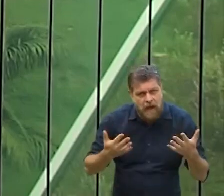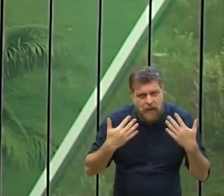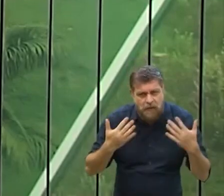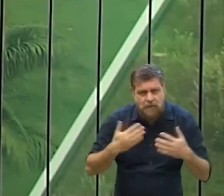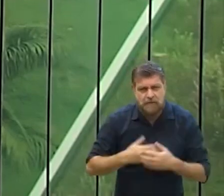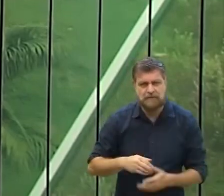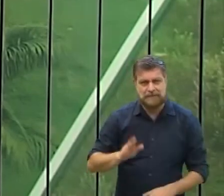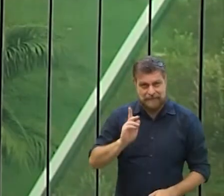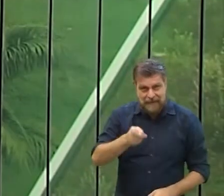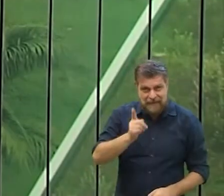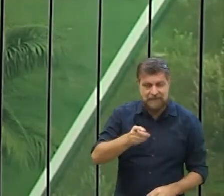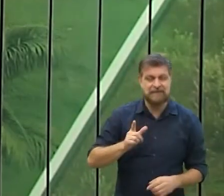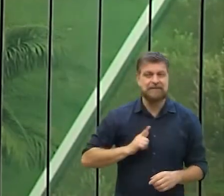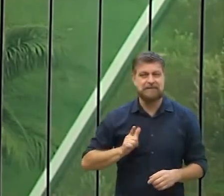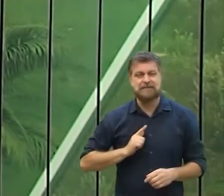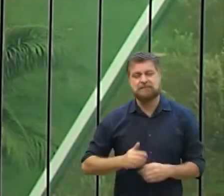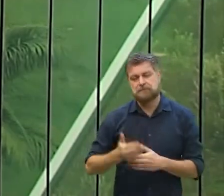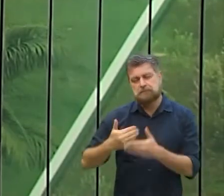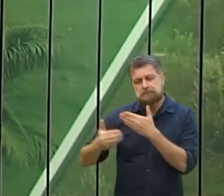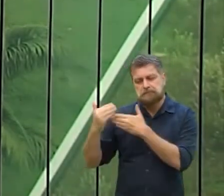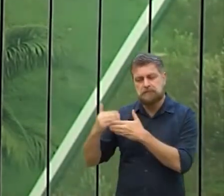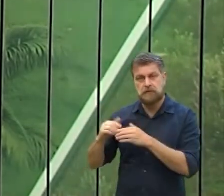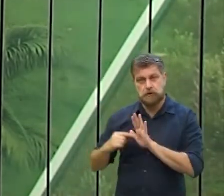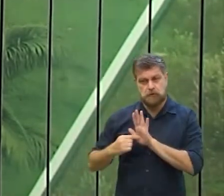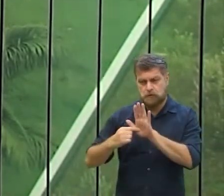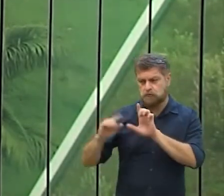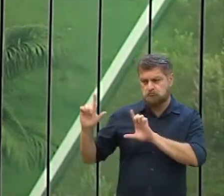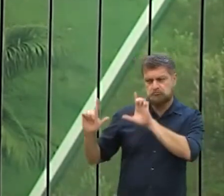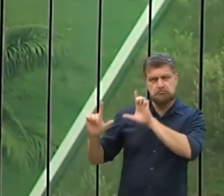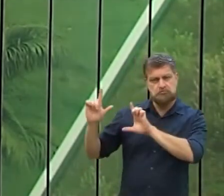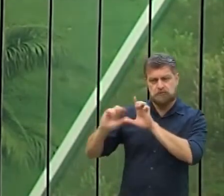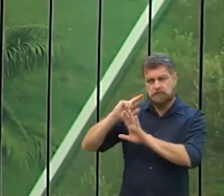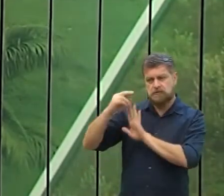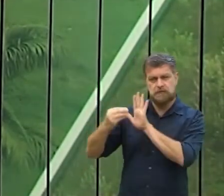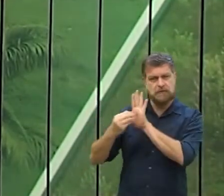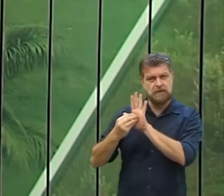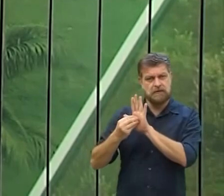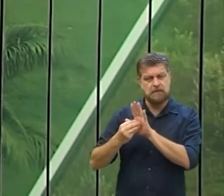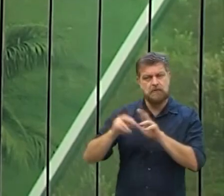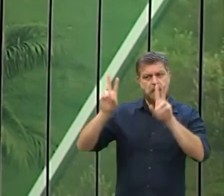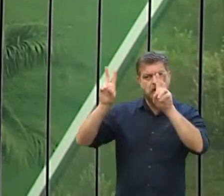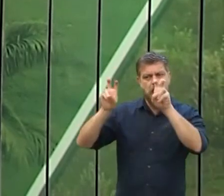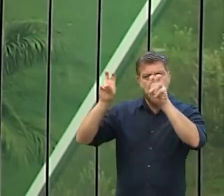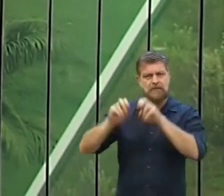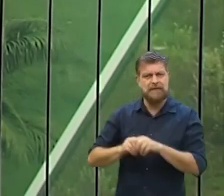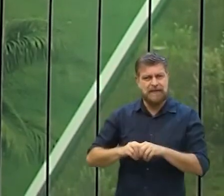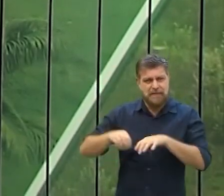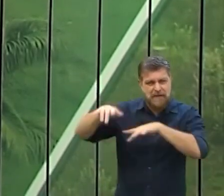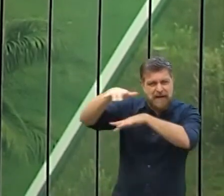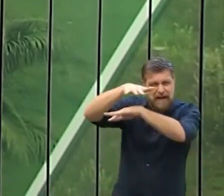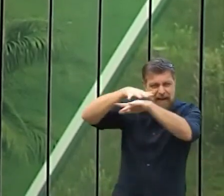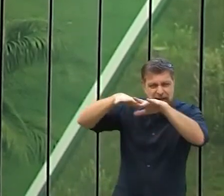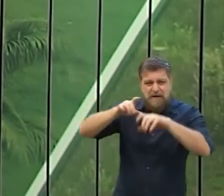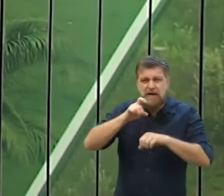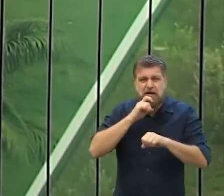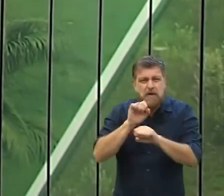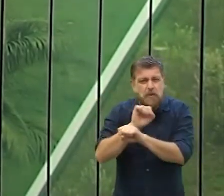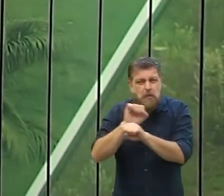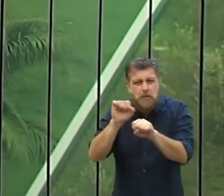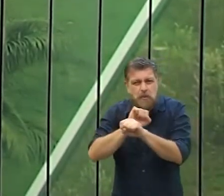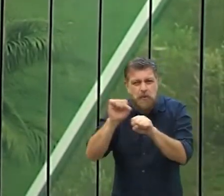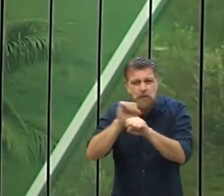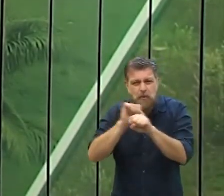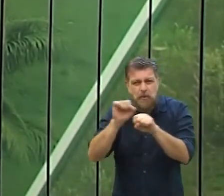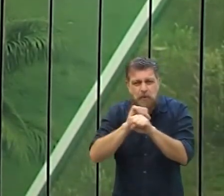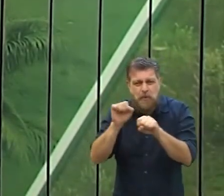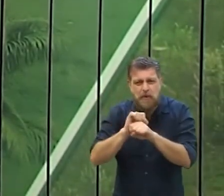hein? Não faz muito tempo a gente colocou no ar uma edição aqui do Giro Ambiental para falar justamente daquela massa de ar polar que fez